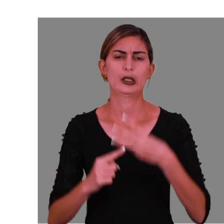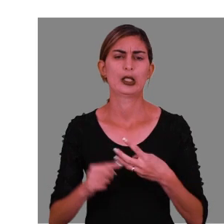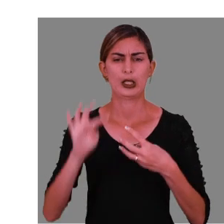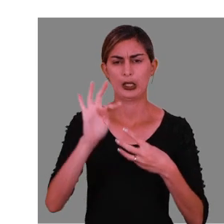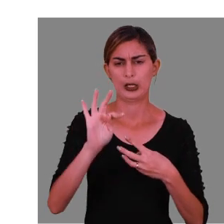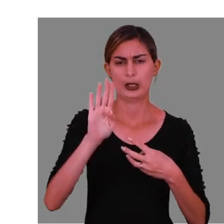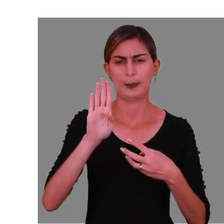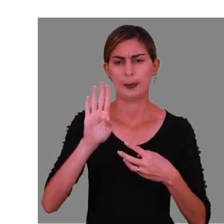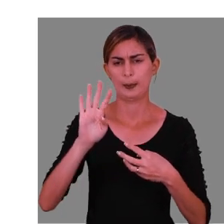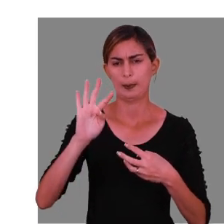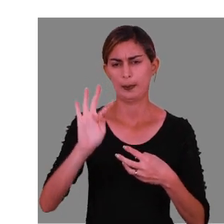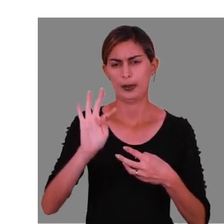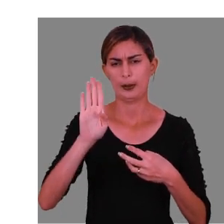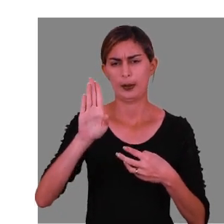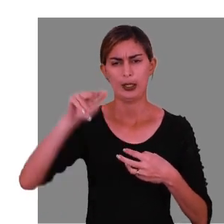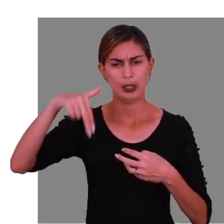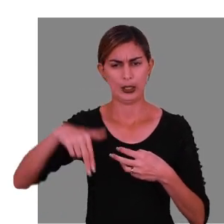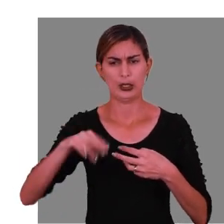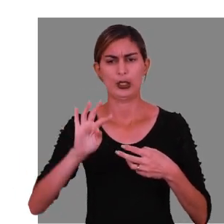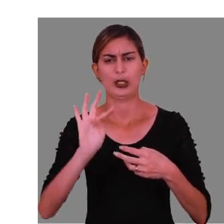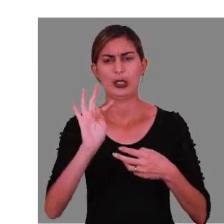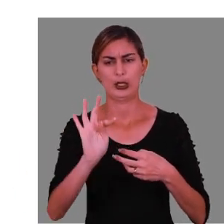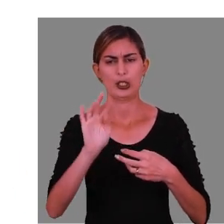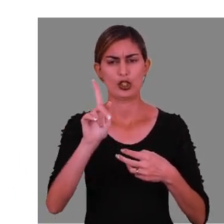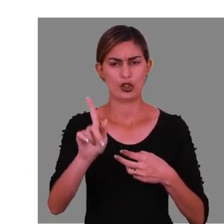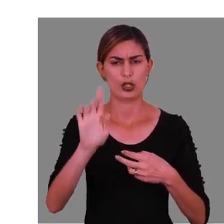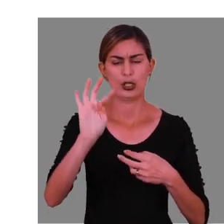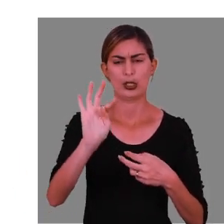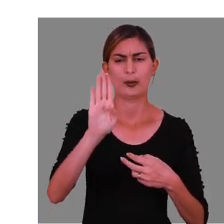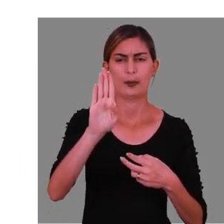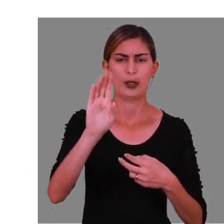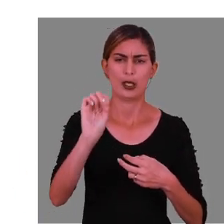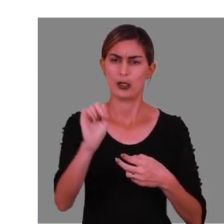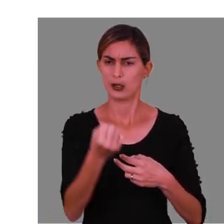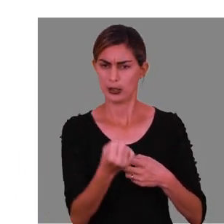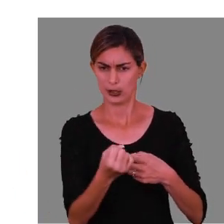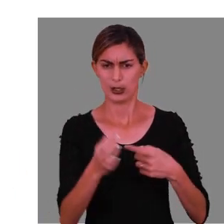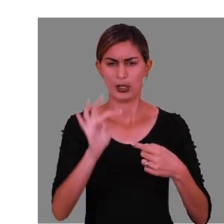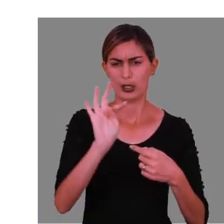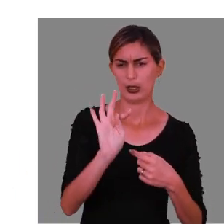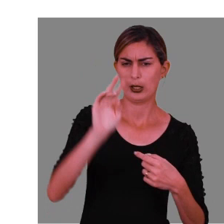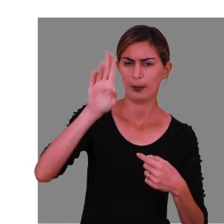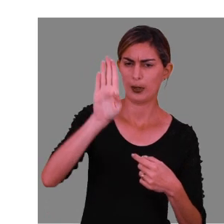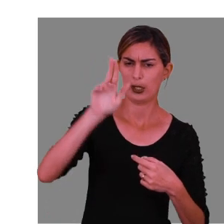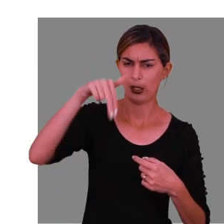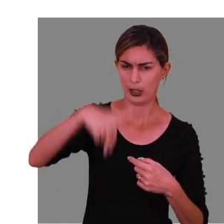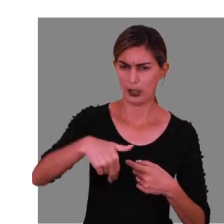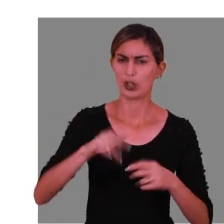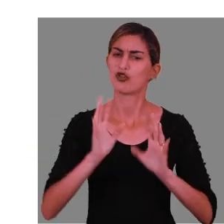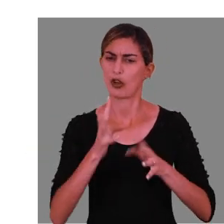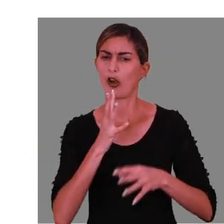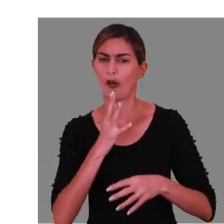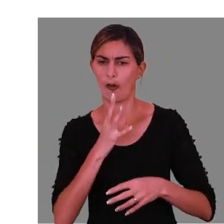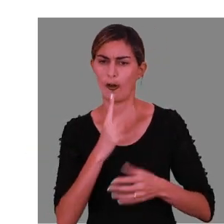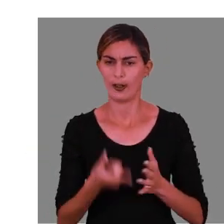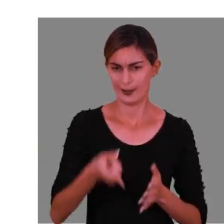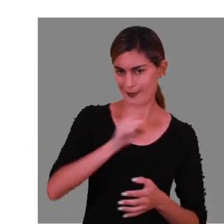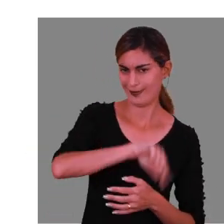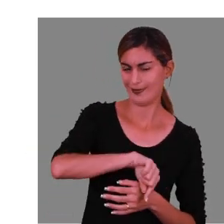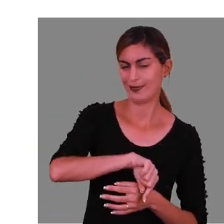valores: TBN, TG e TBS, onde TBN e TG, já